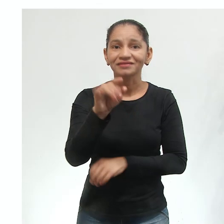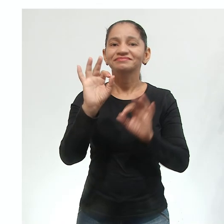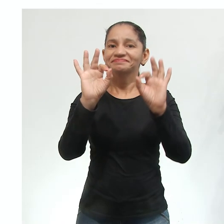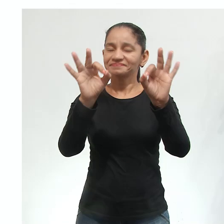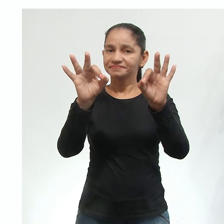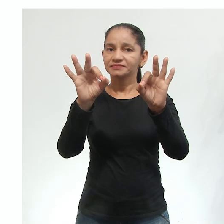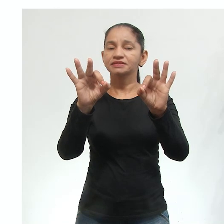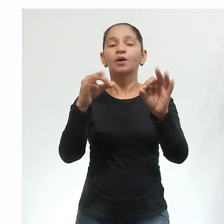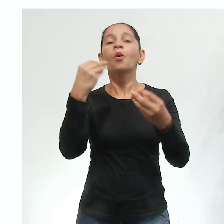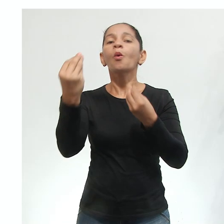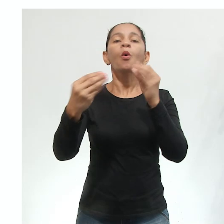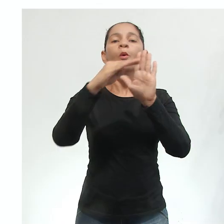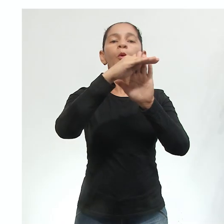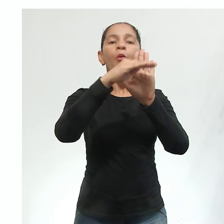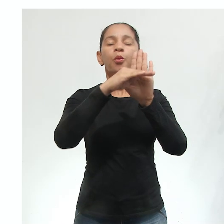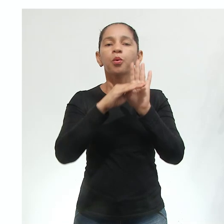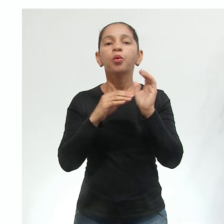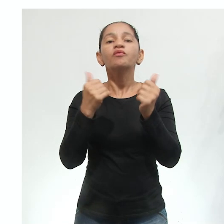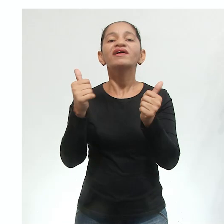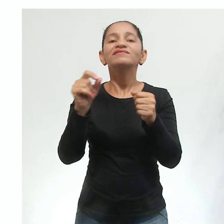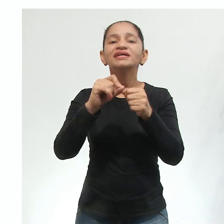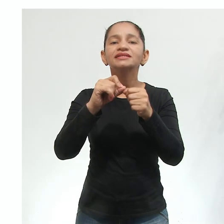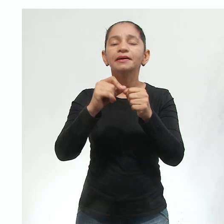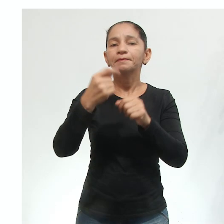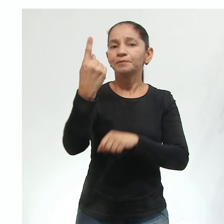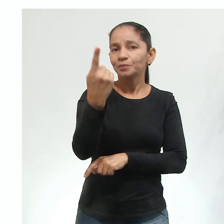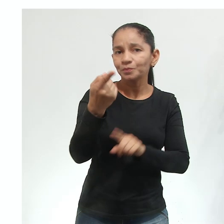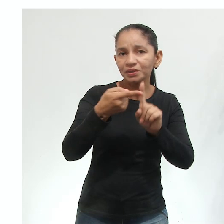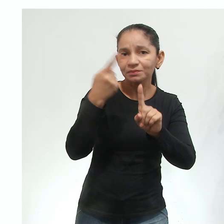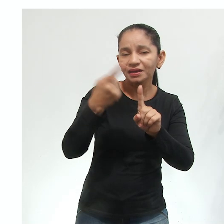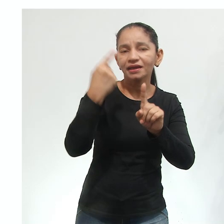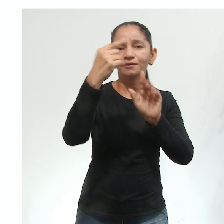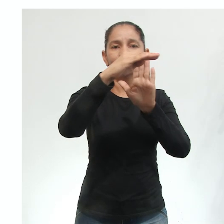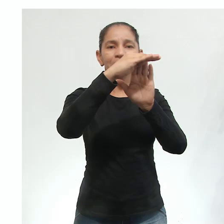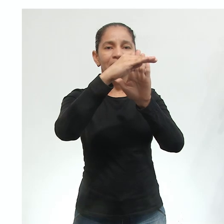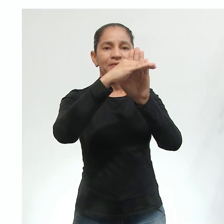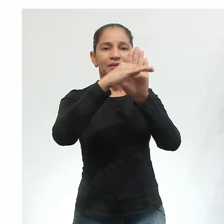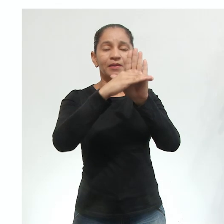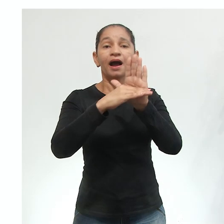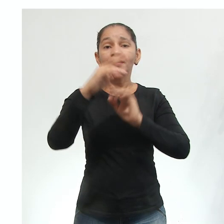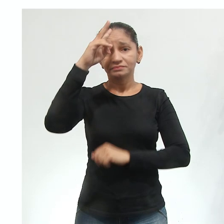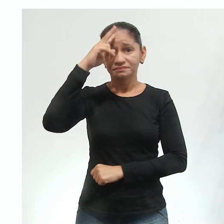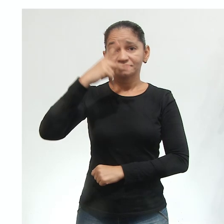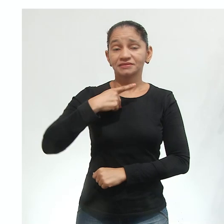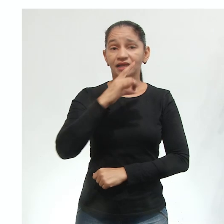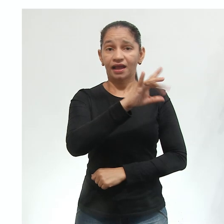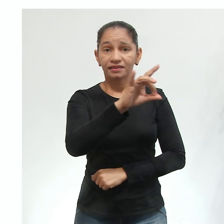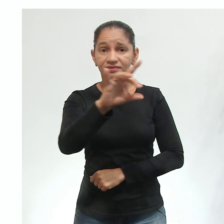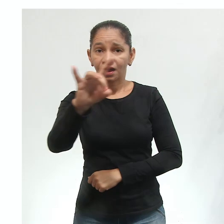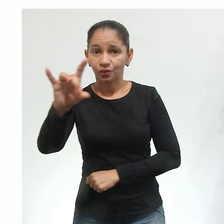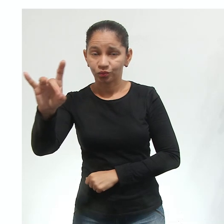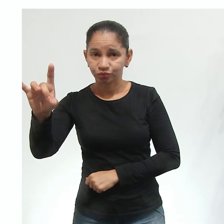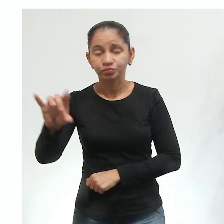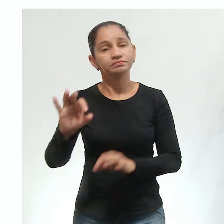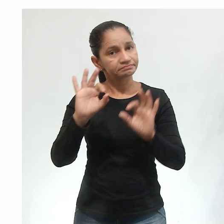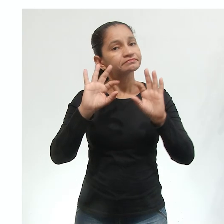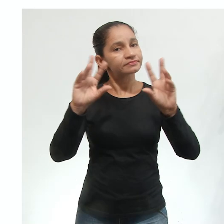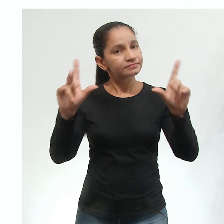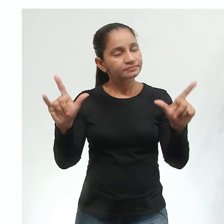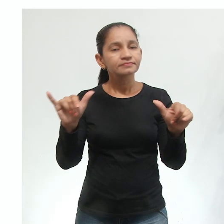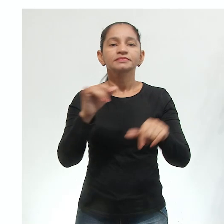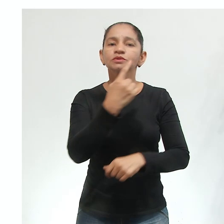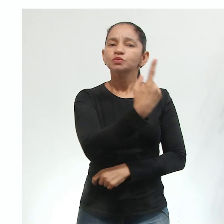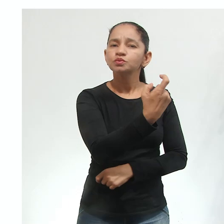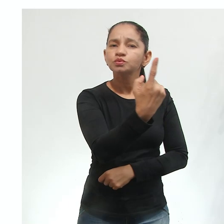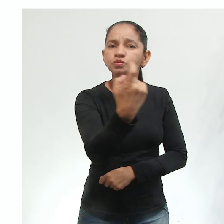itinerários formativos e a diversidade de aprendizagem. Primeiro, nós temos as trajetórias individuais. Nós devemos desenvolver